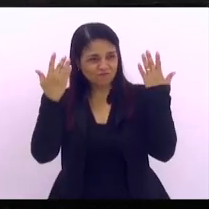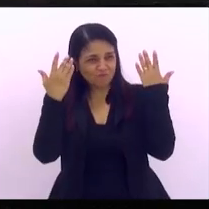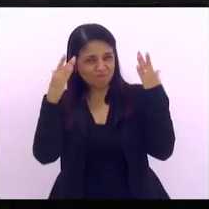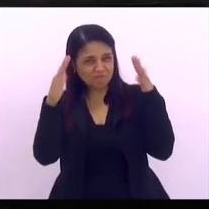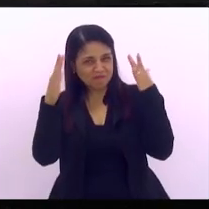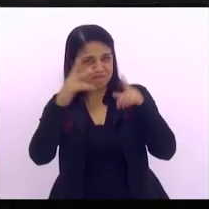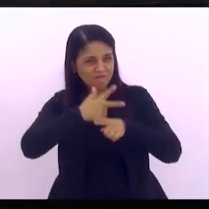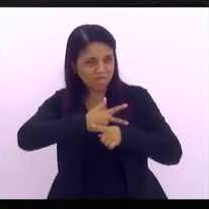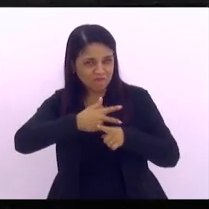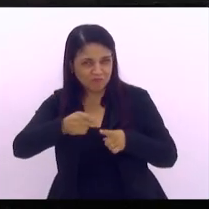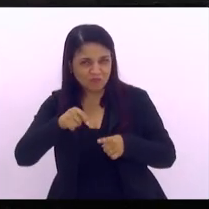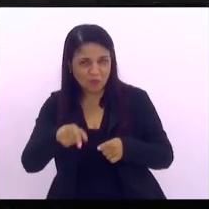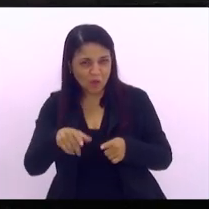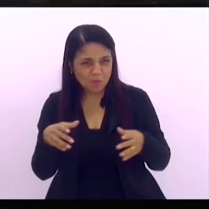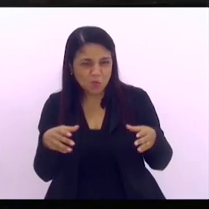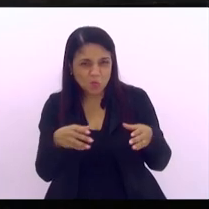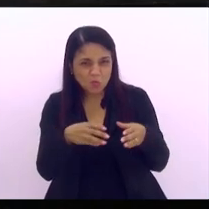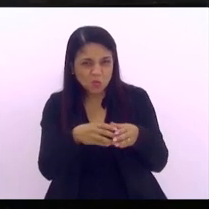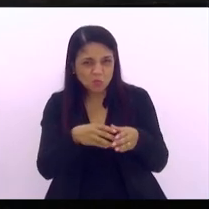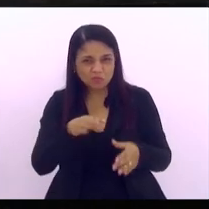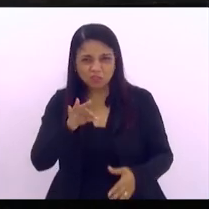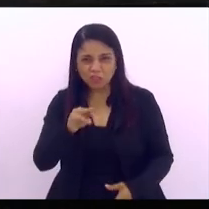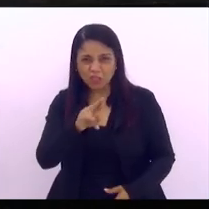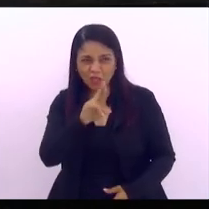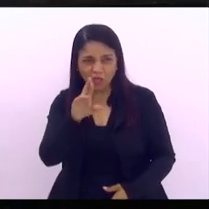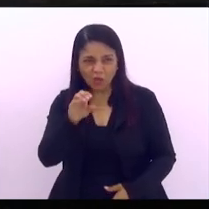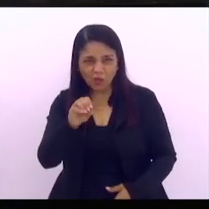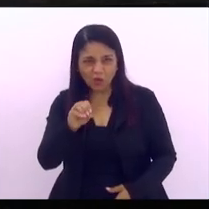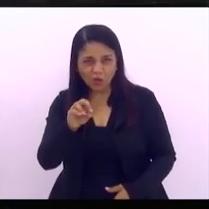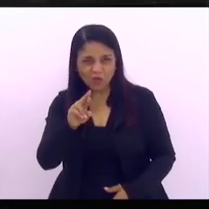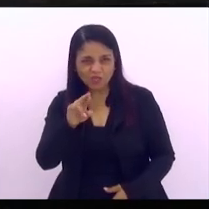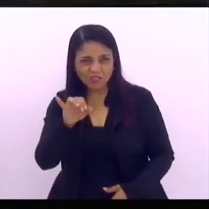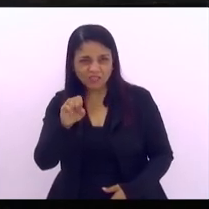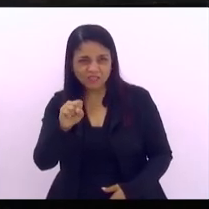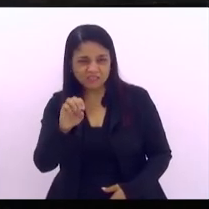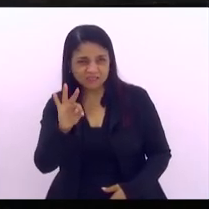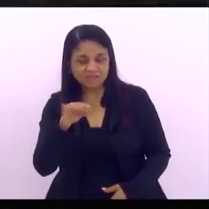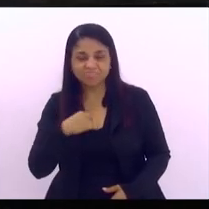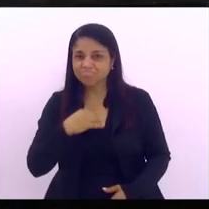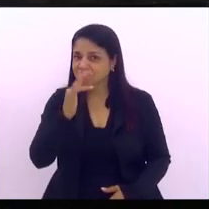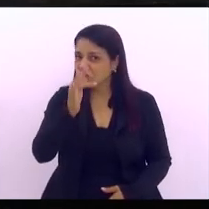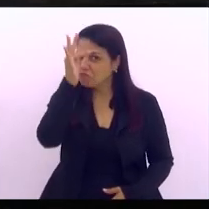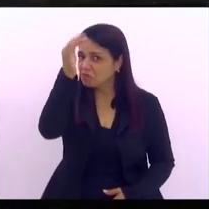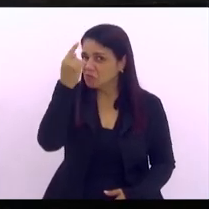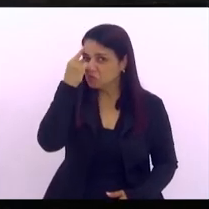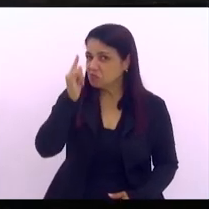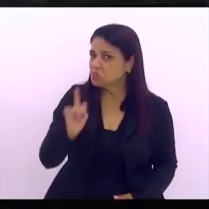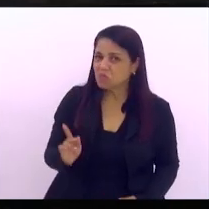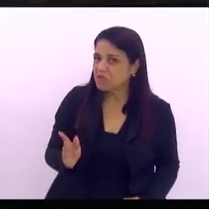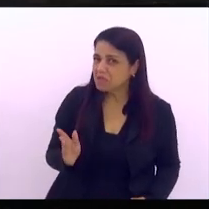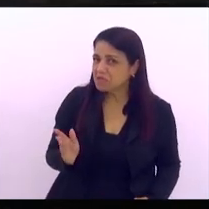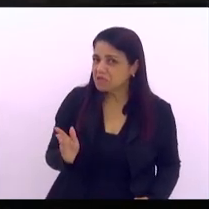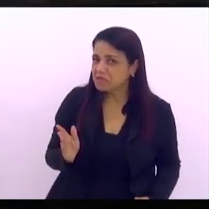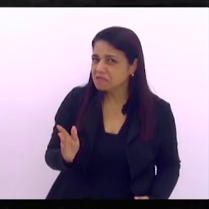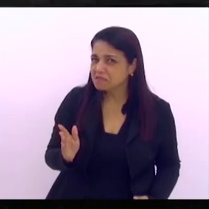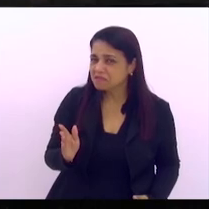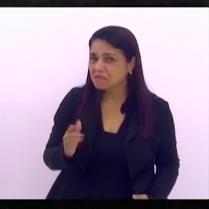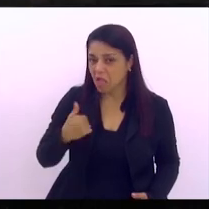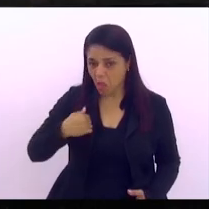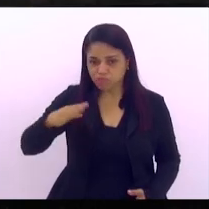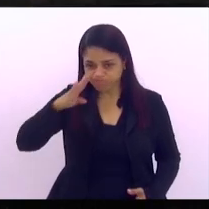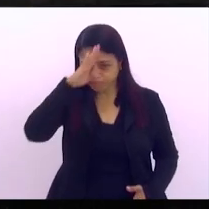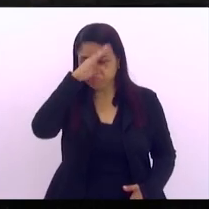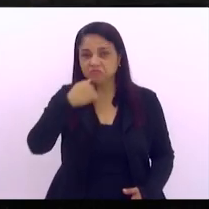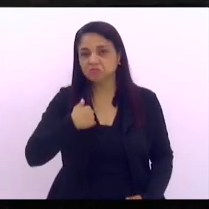sua vitória por esse grupo de terrorista desenha muito o futuro do nosso Brasil. Eu sou